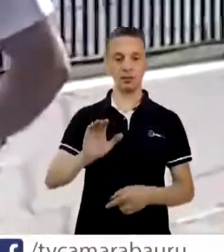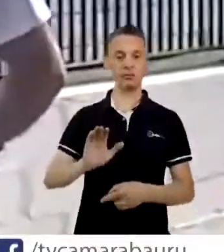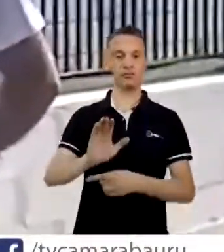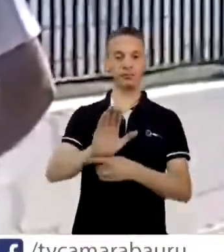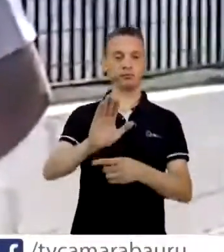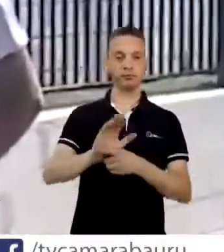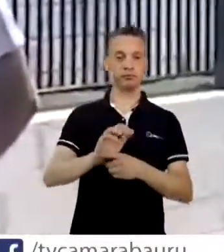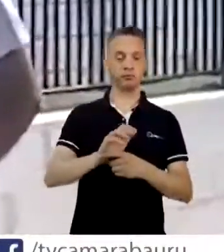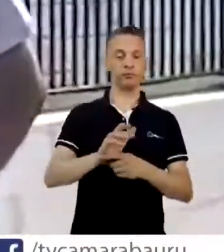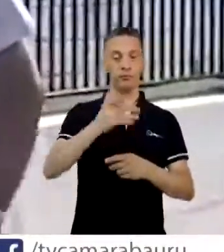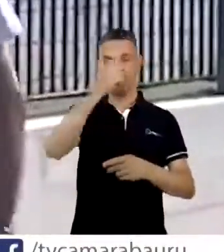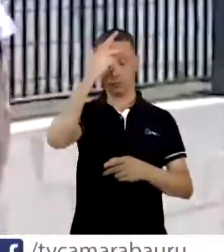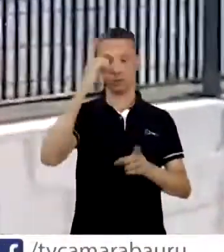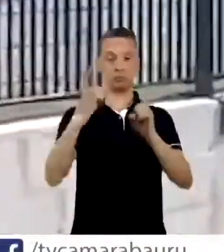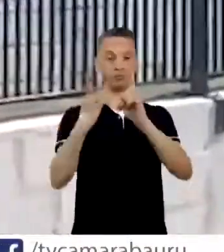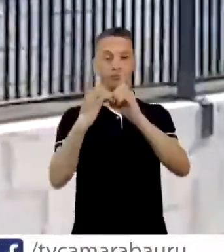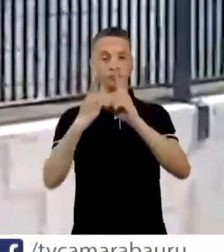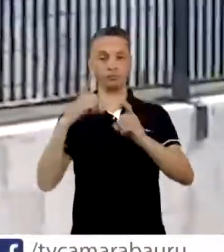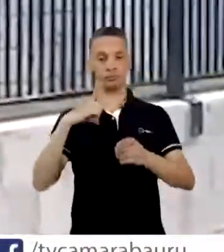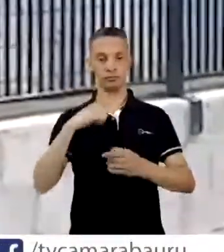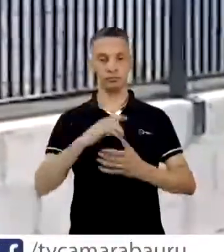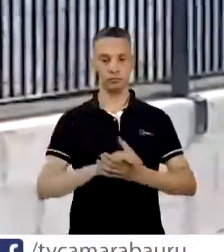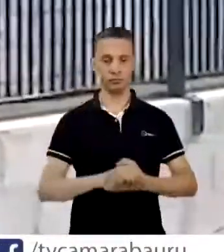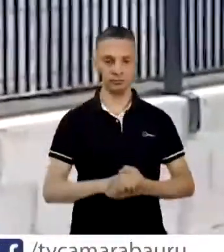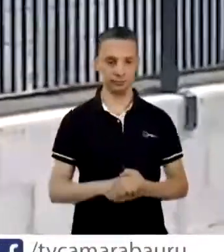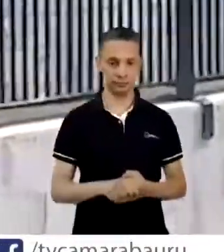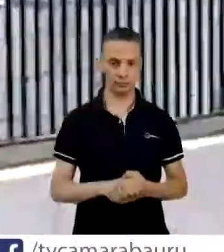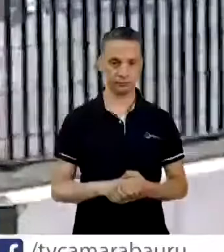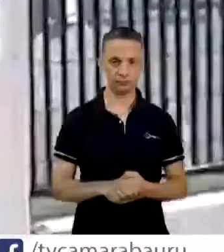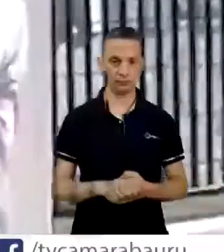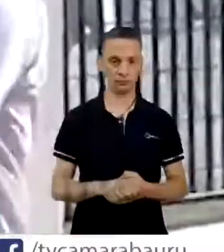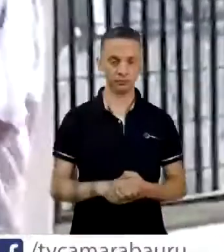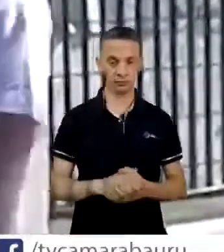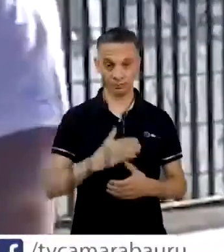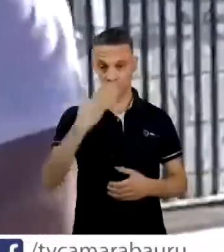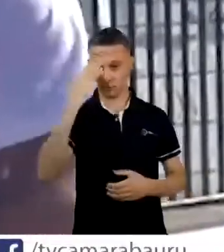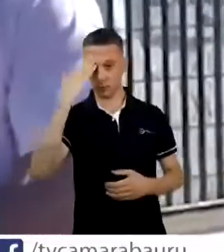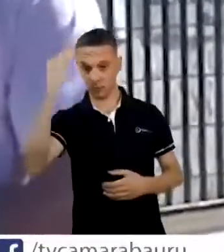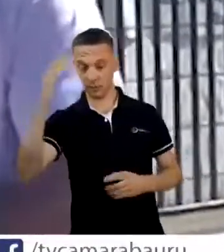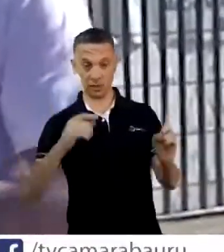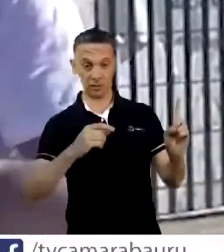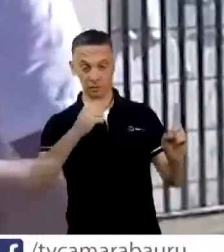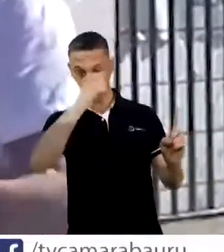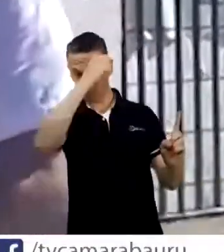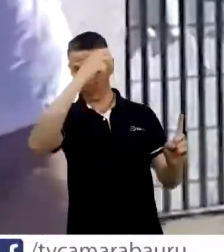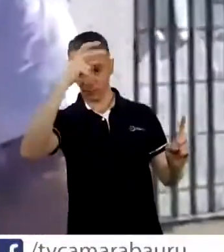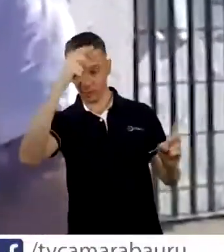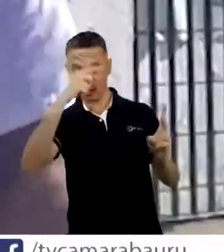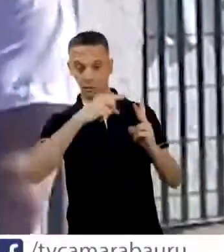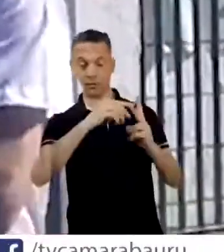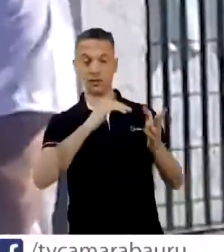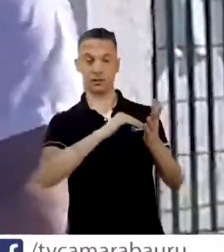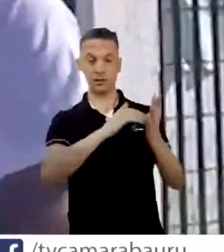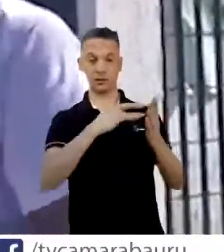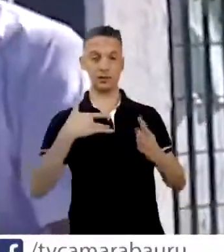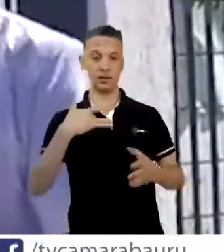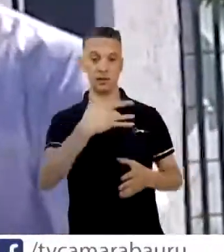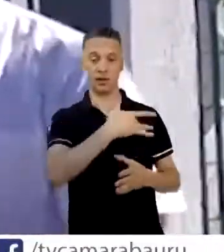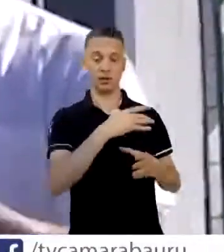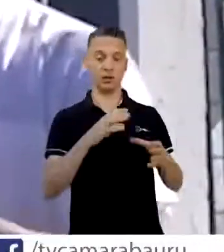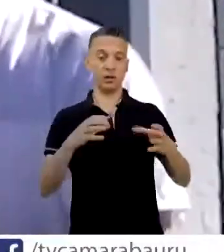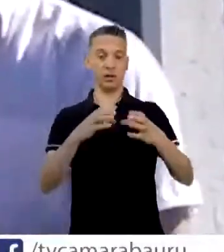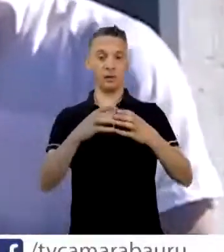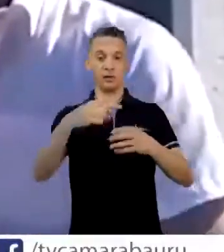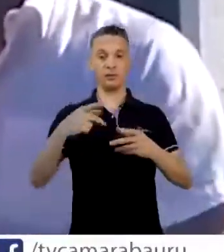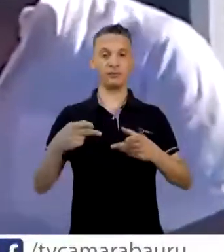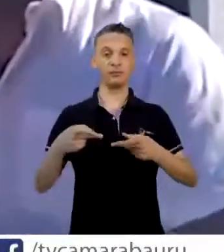na integridade. Tá? Eu que agradeço o prefeito, secretário de saúde, a toda a sua equipe pela visita.